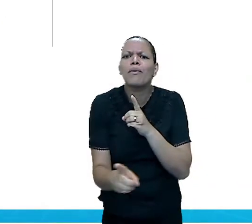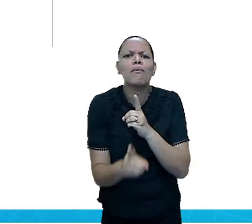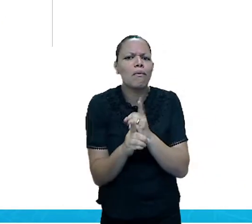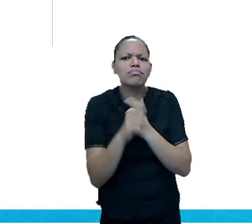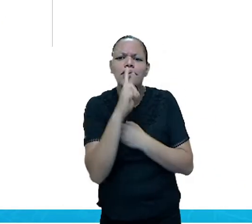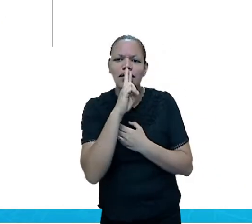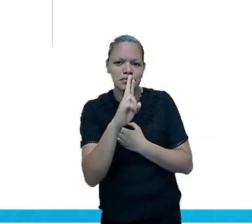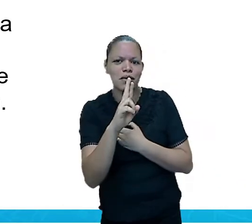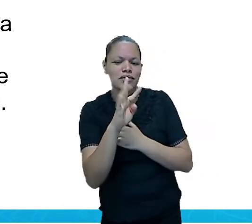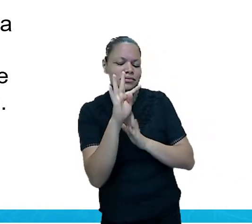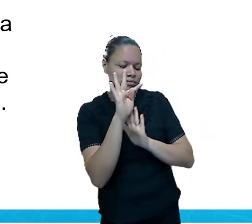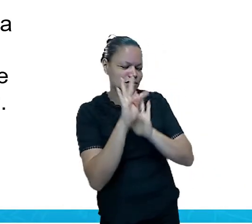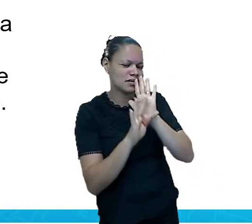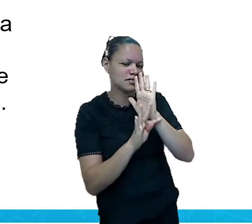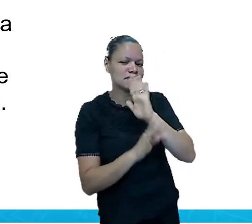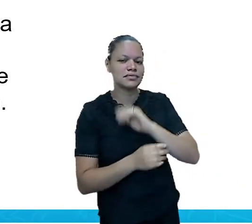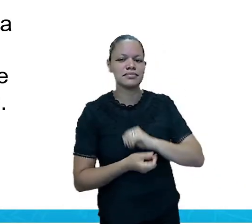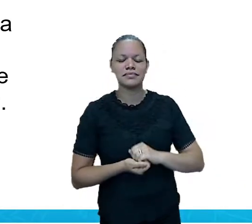3.